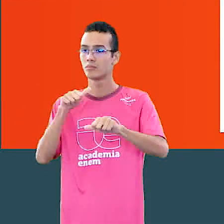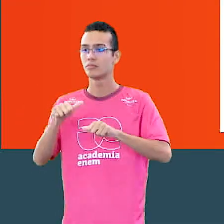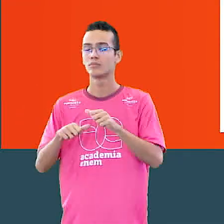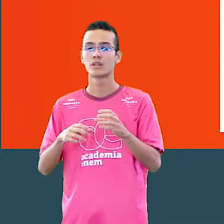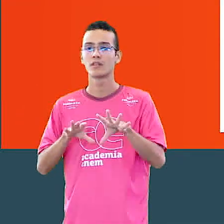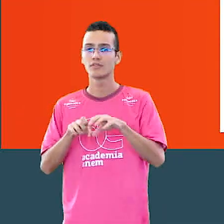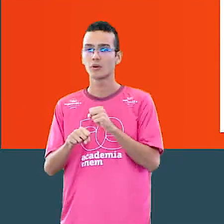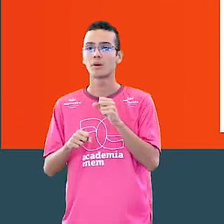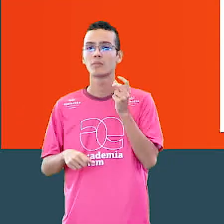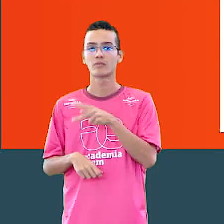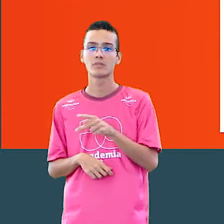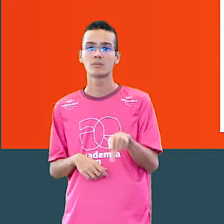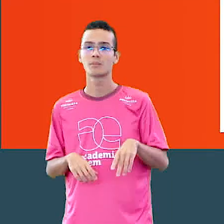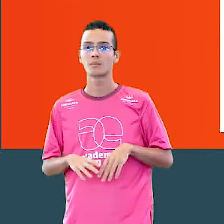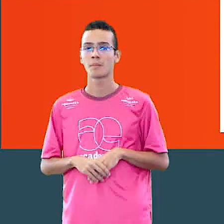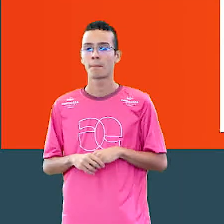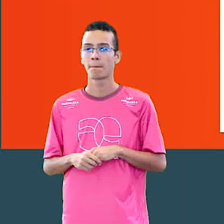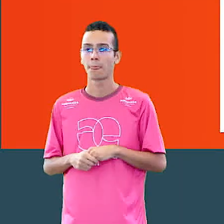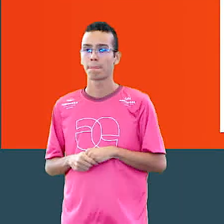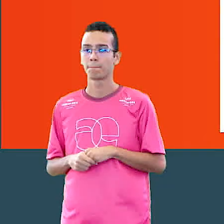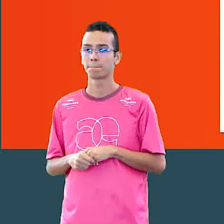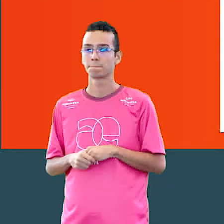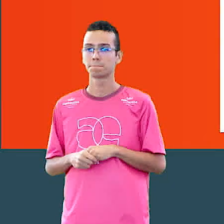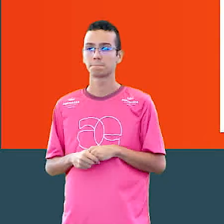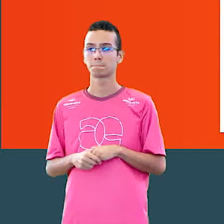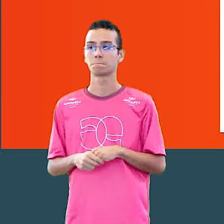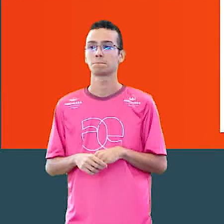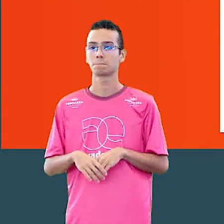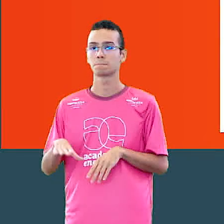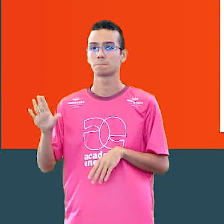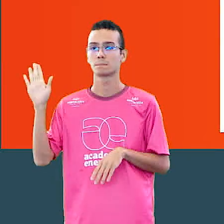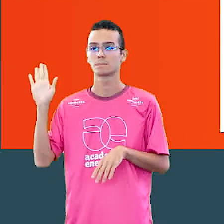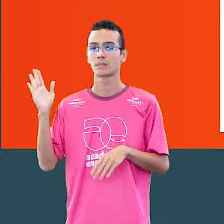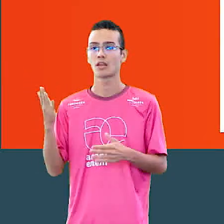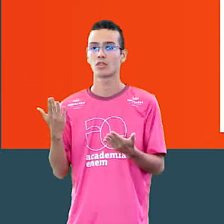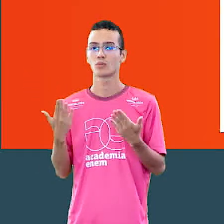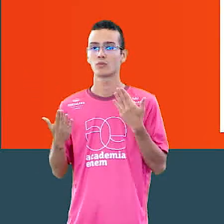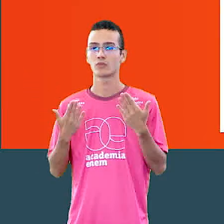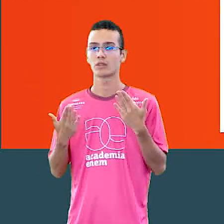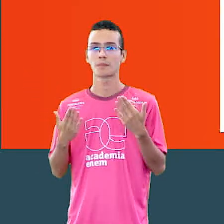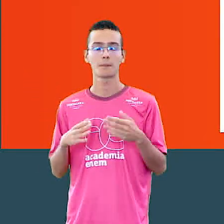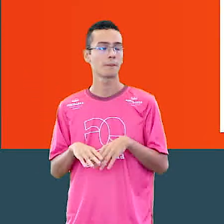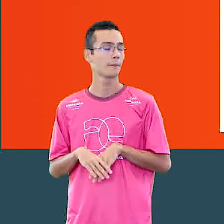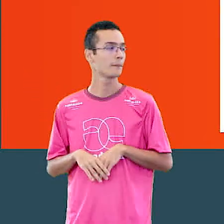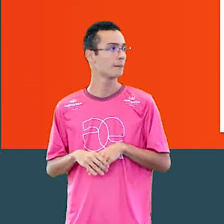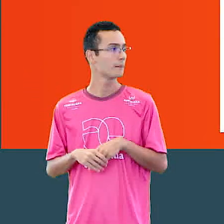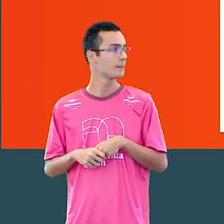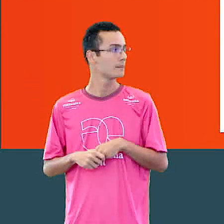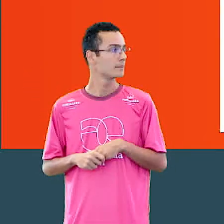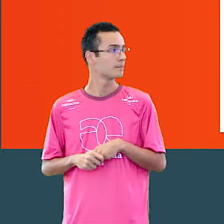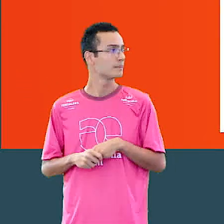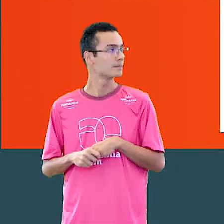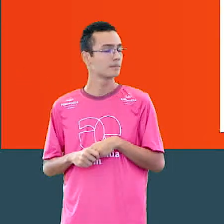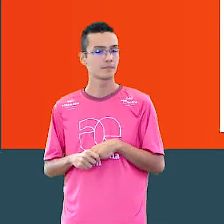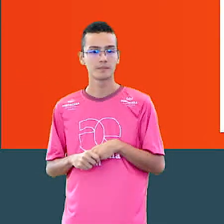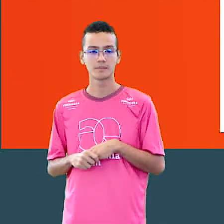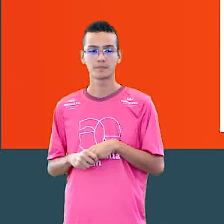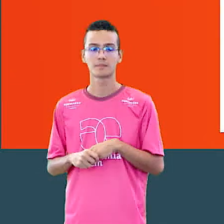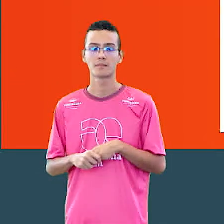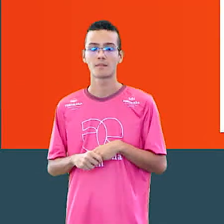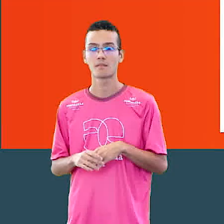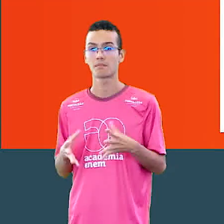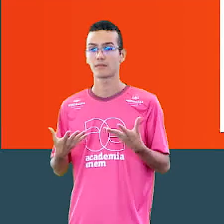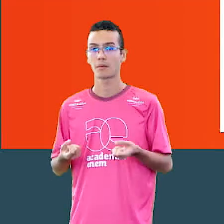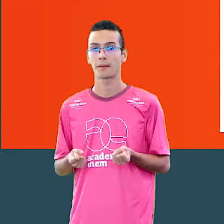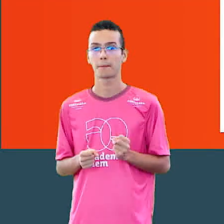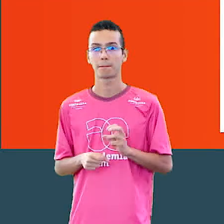Haroldinho, Juninho, levanta o braço aqui, por favor. Gente, aí vamos lá.